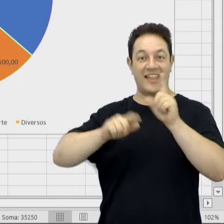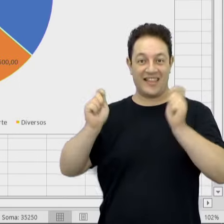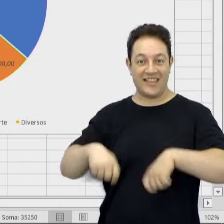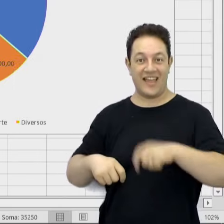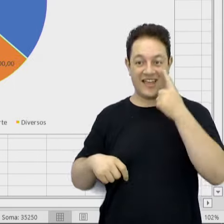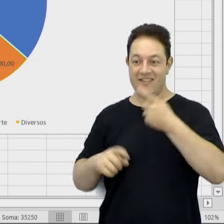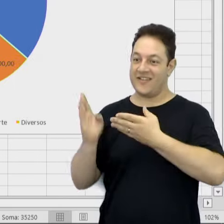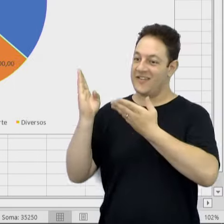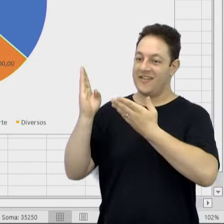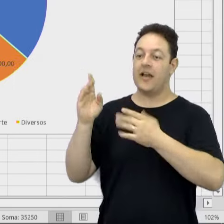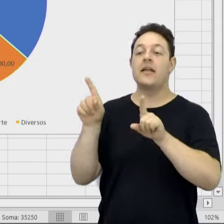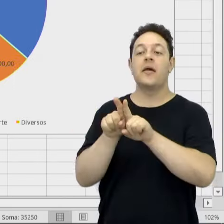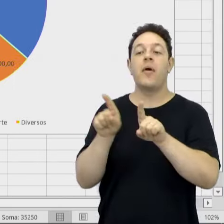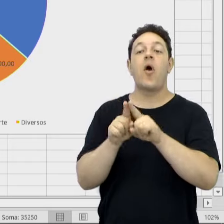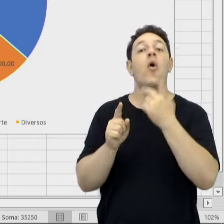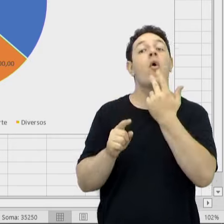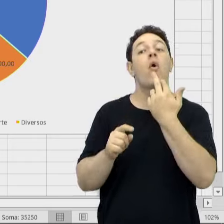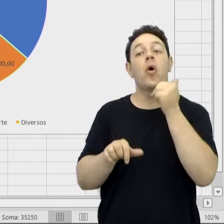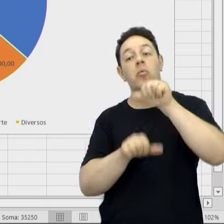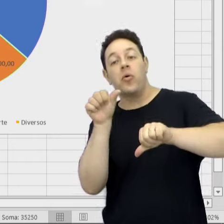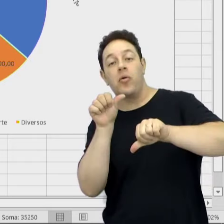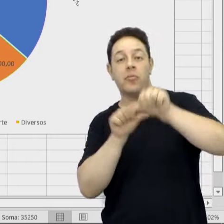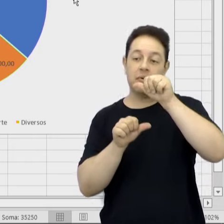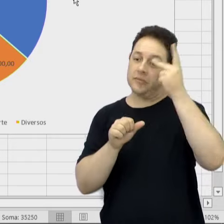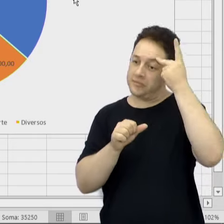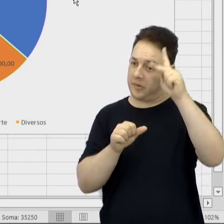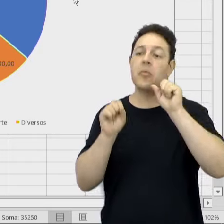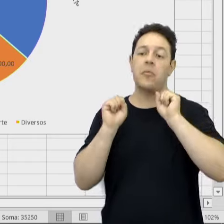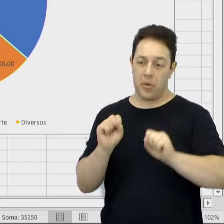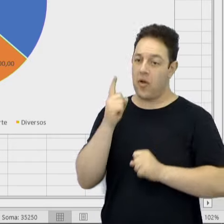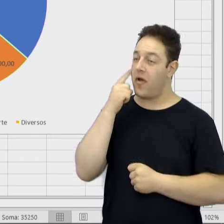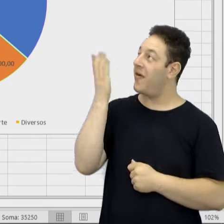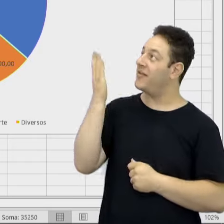E quiser mudar a cor também. Vamos pôr em vermelhinho.